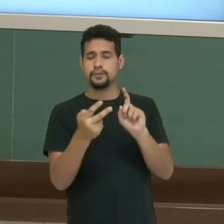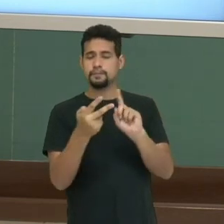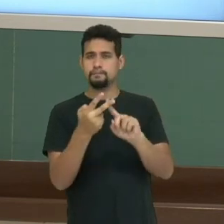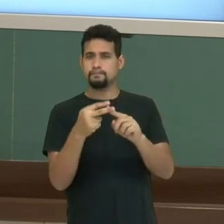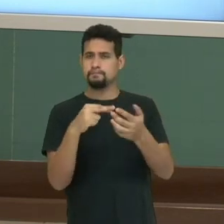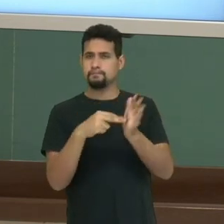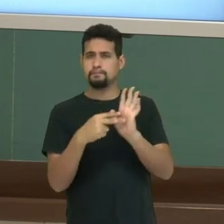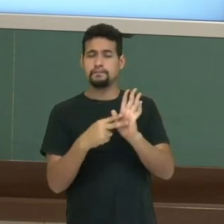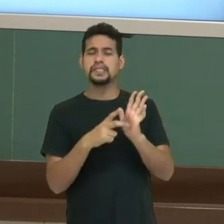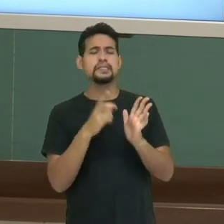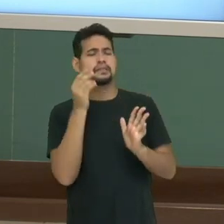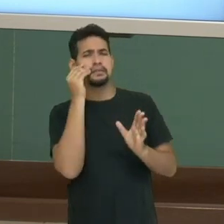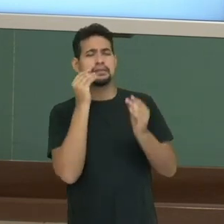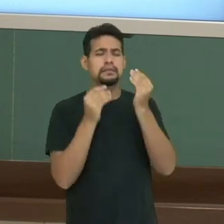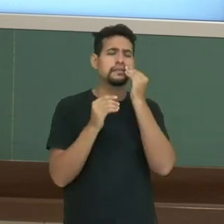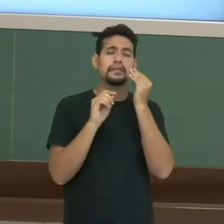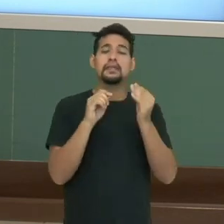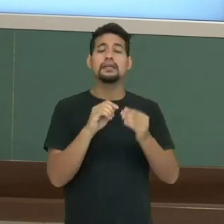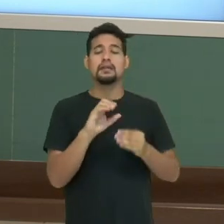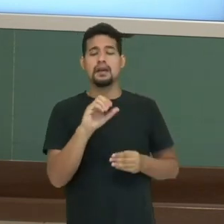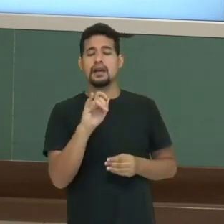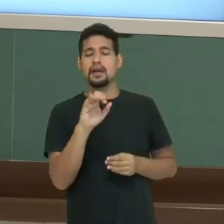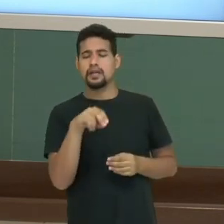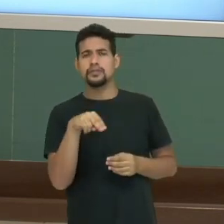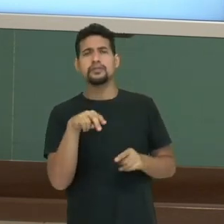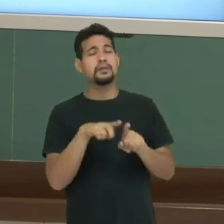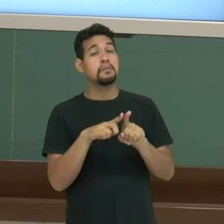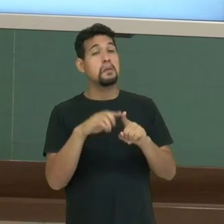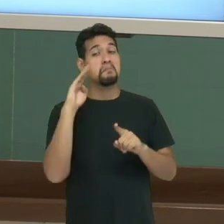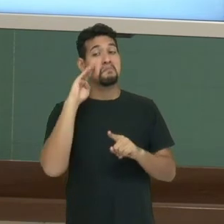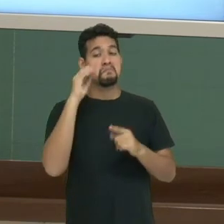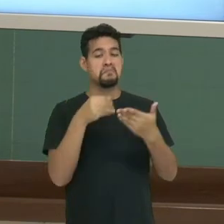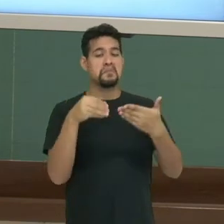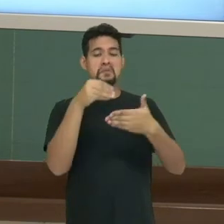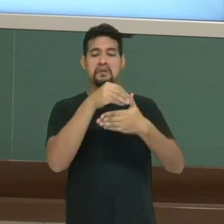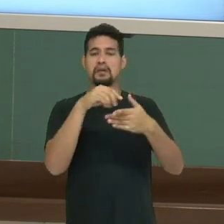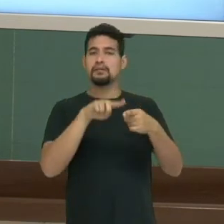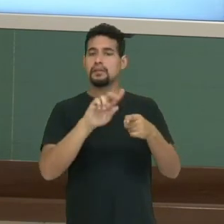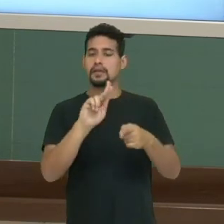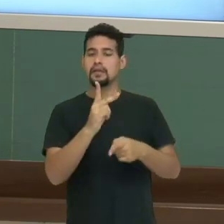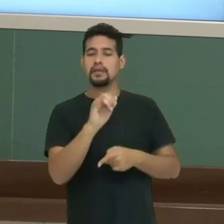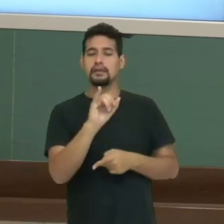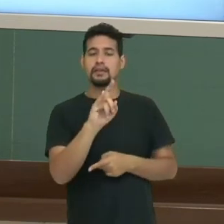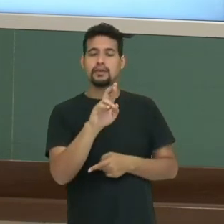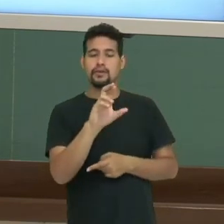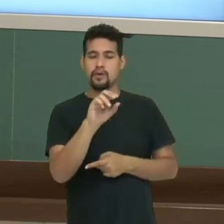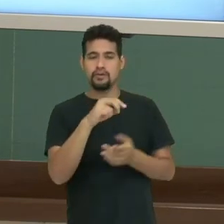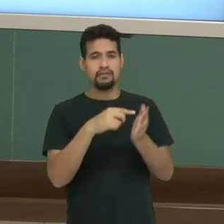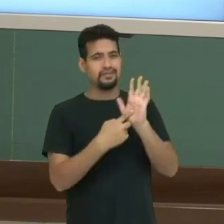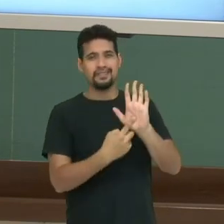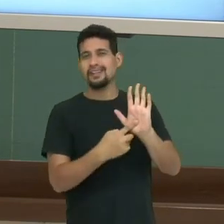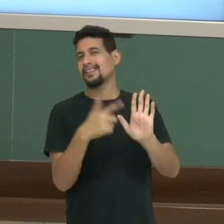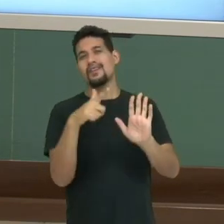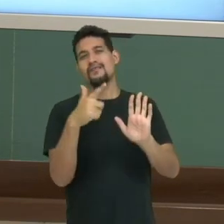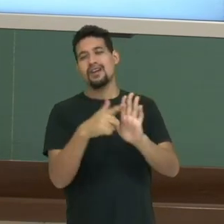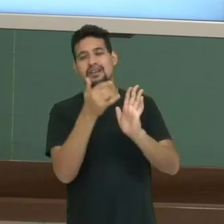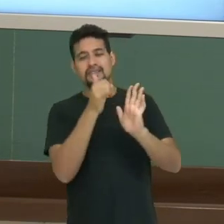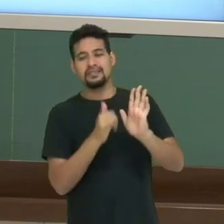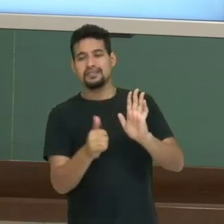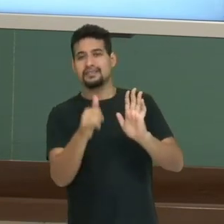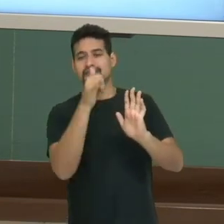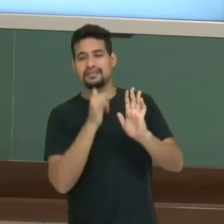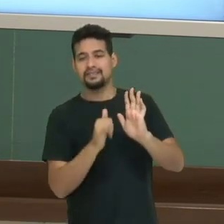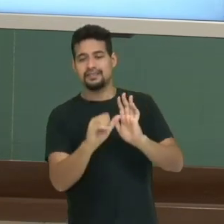uma competição aí entre o cátion e o hidrônio e pela prioridade é o hidrônio que vai aparecer, então não vai fornecer o